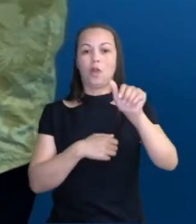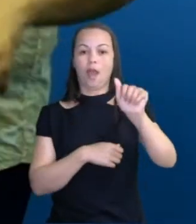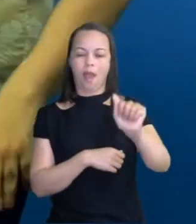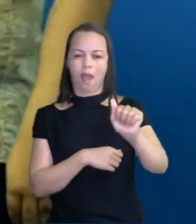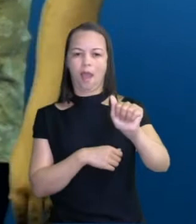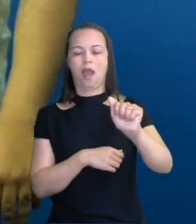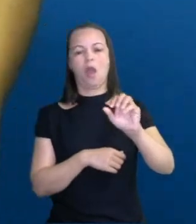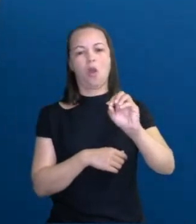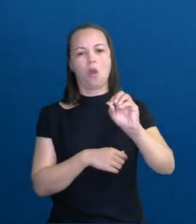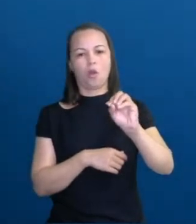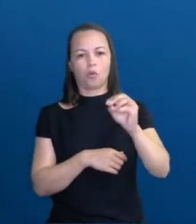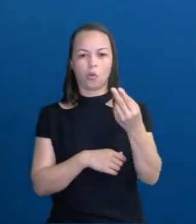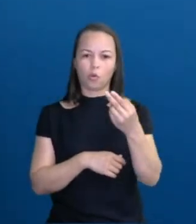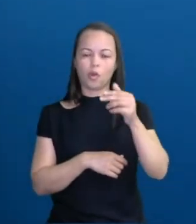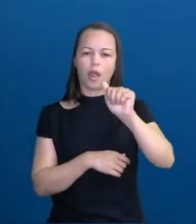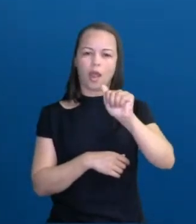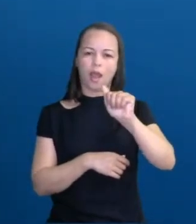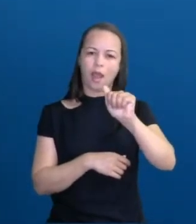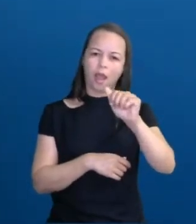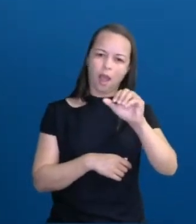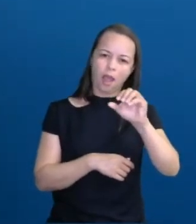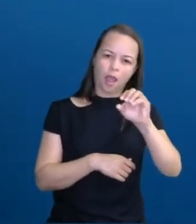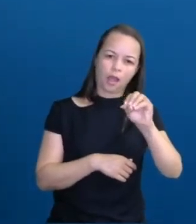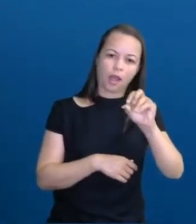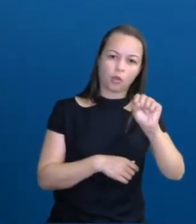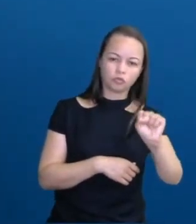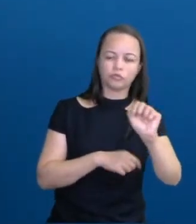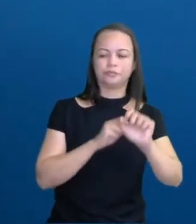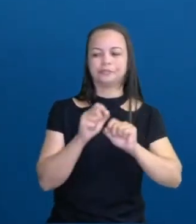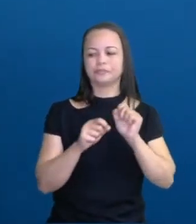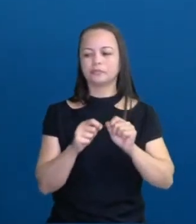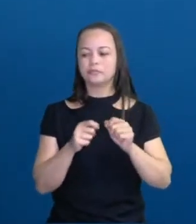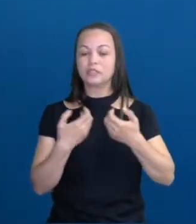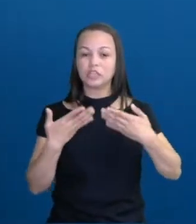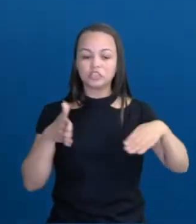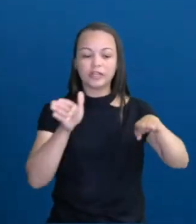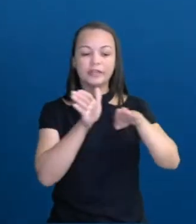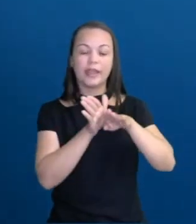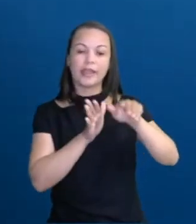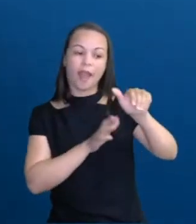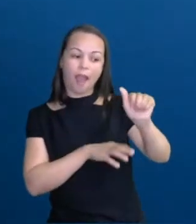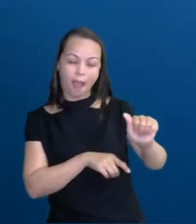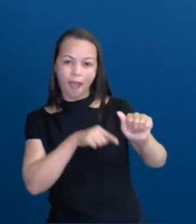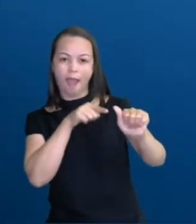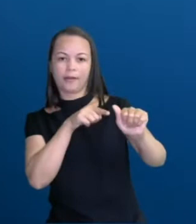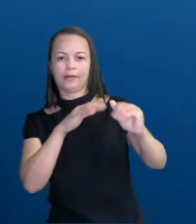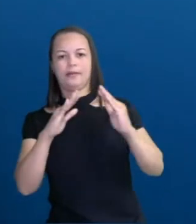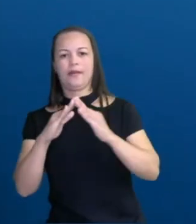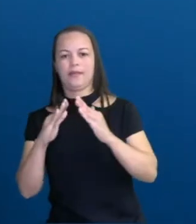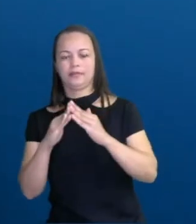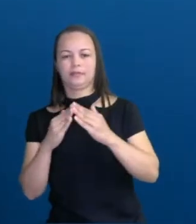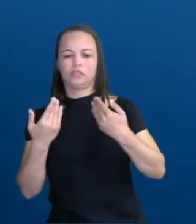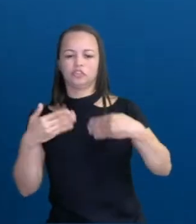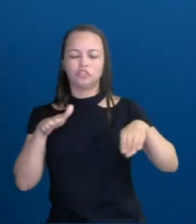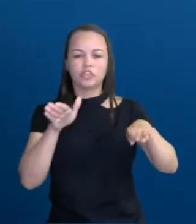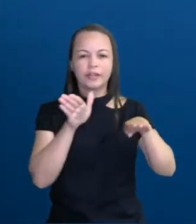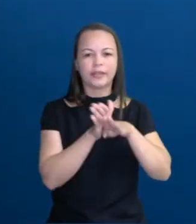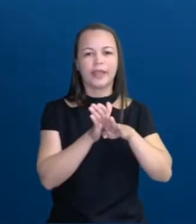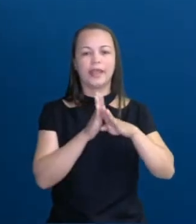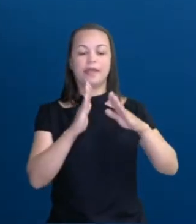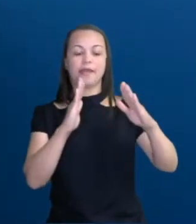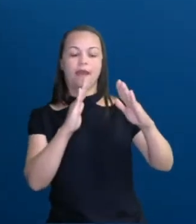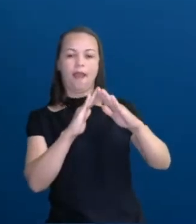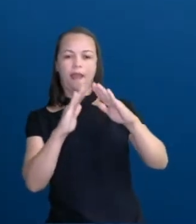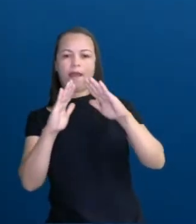ao ou aos por exemplo cheguei a casa cheguei à escola Cheguei